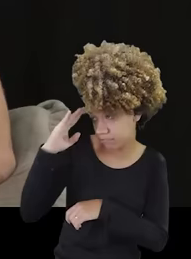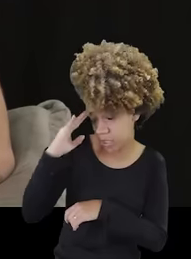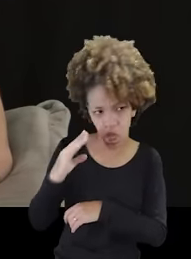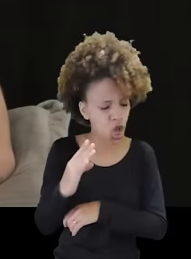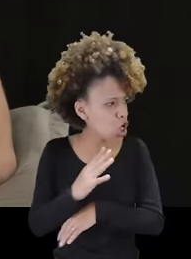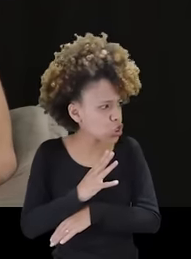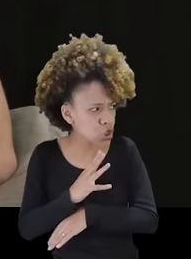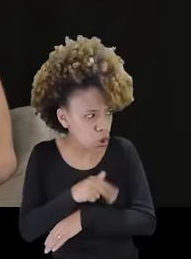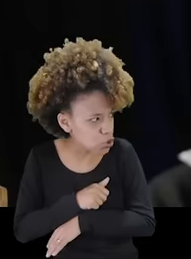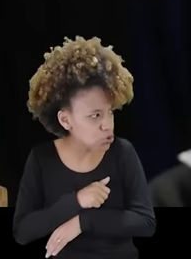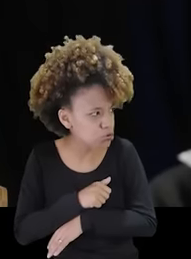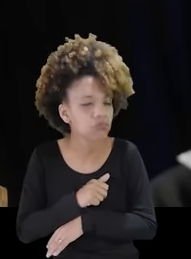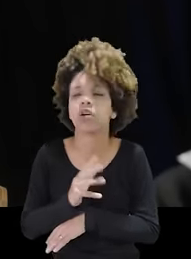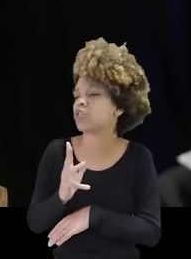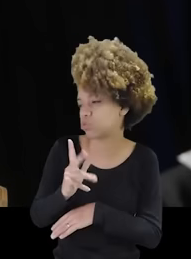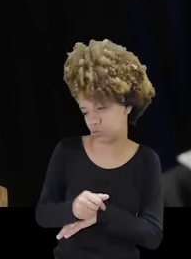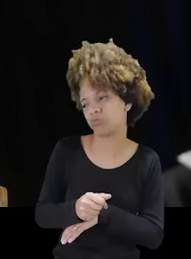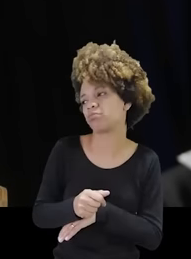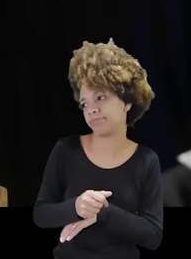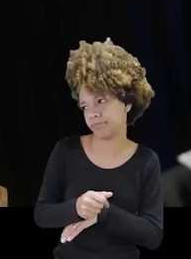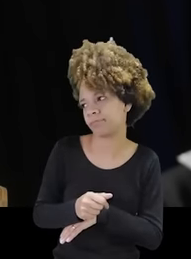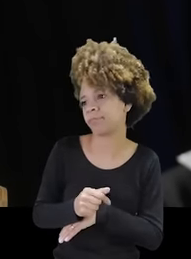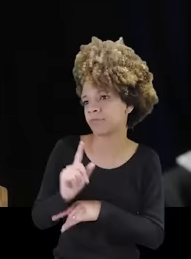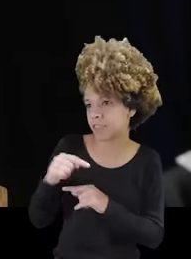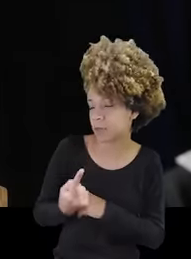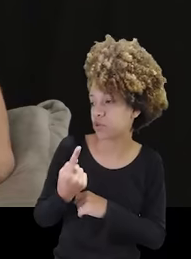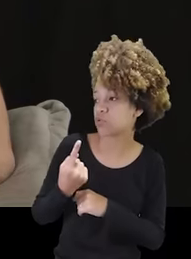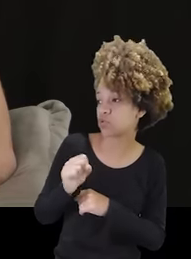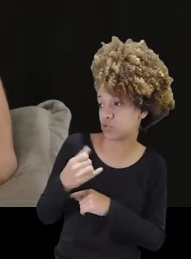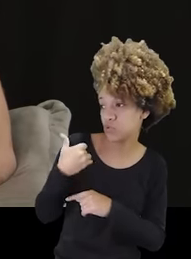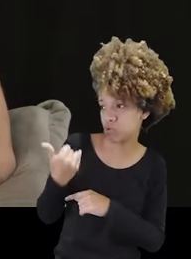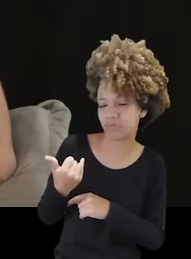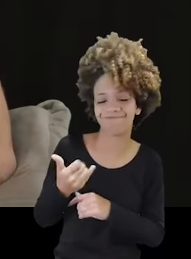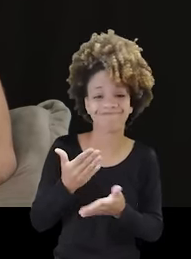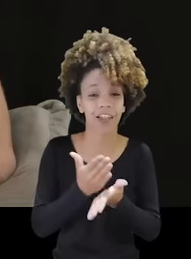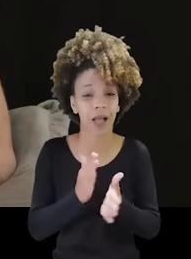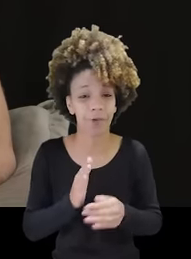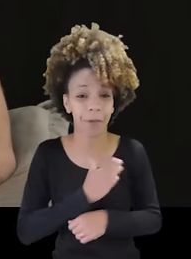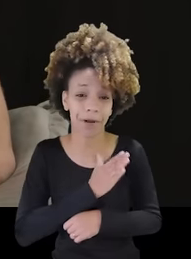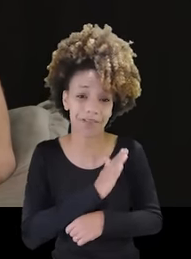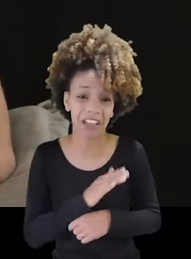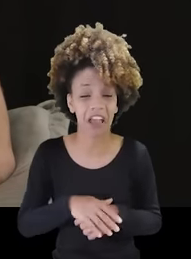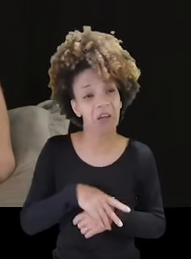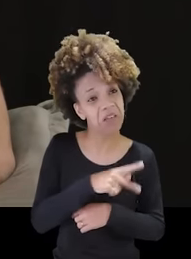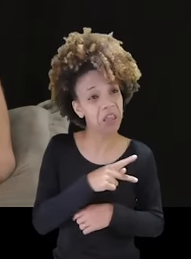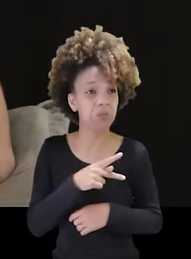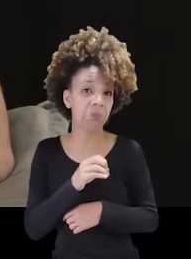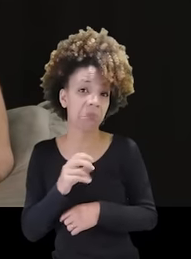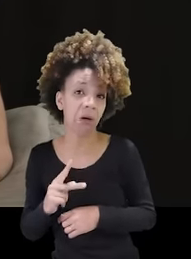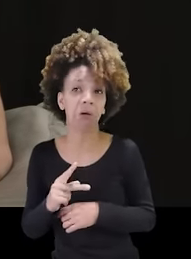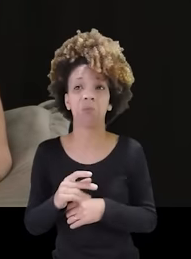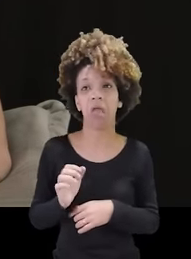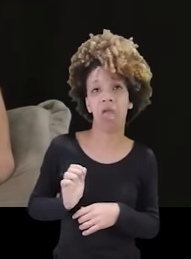todos os Homens todos os homens com depois dos 18 acabou o seu preconceito sobre ah ok pop